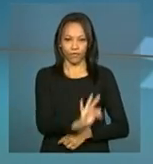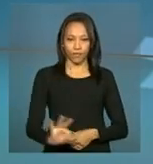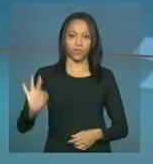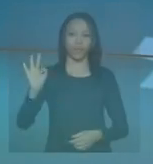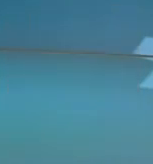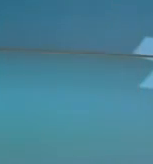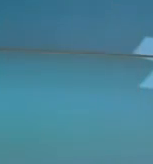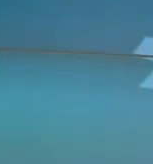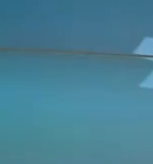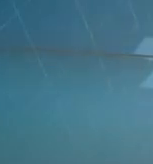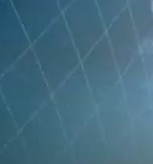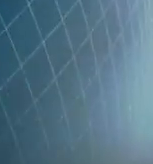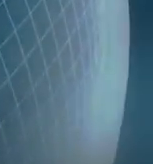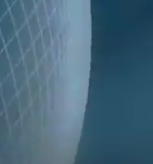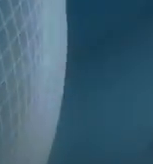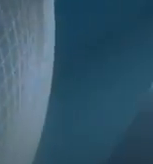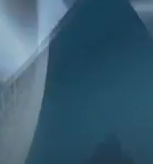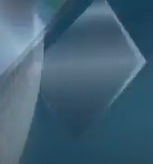Governo Federal.